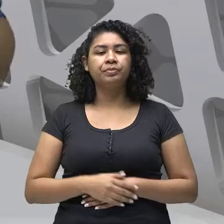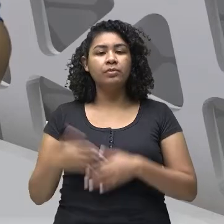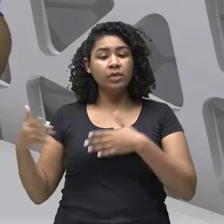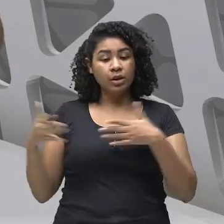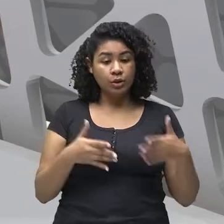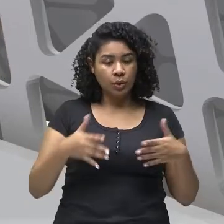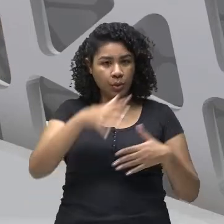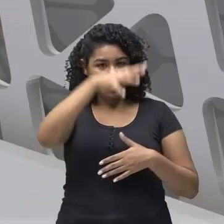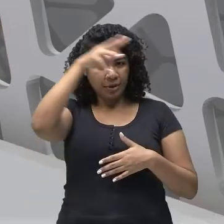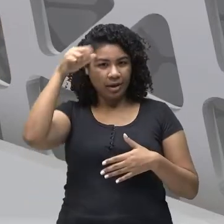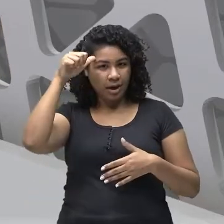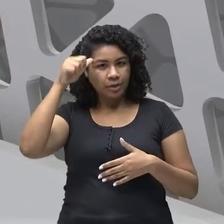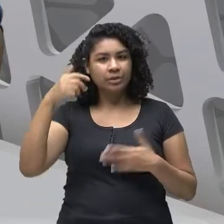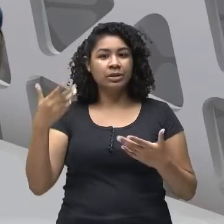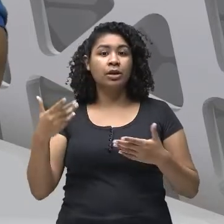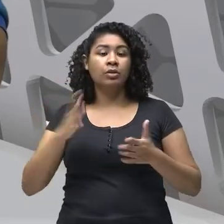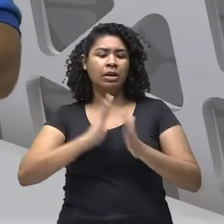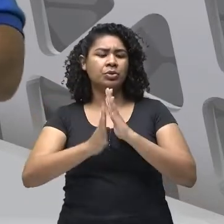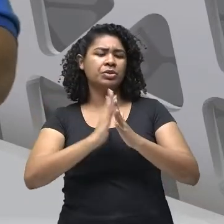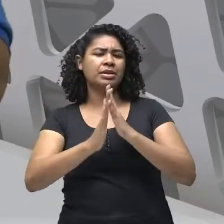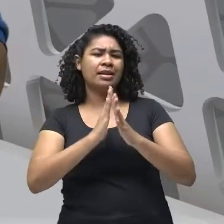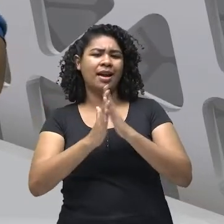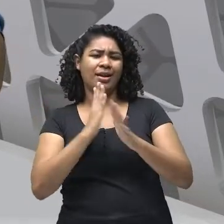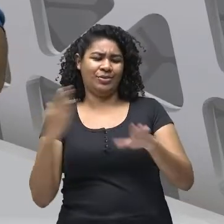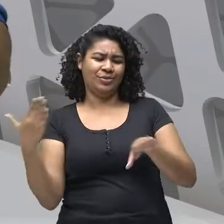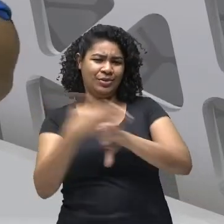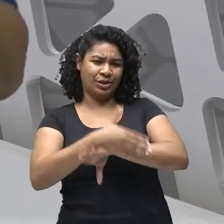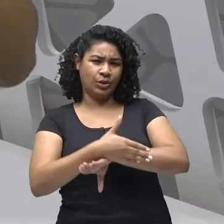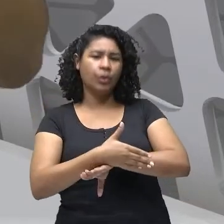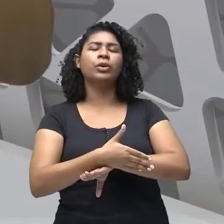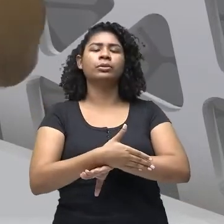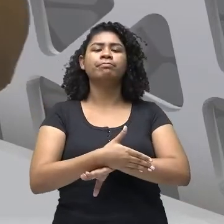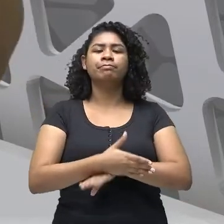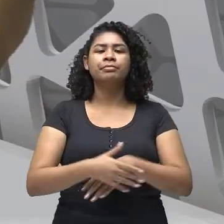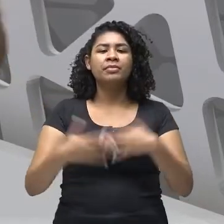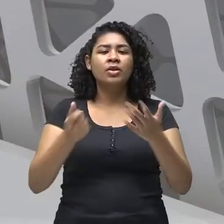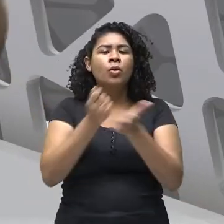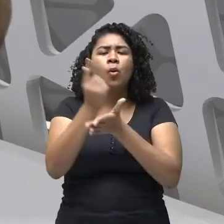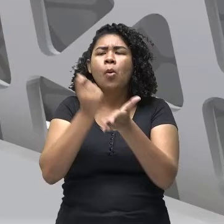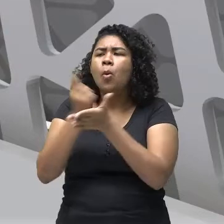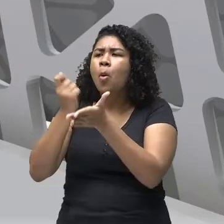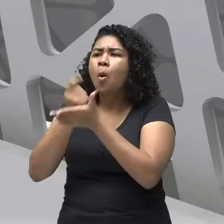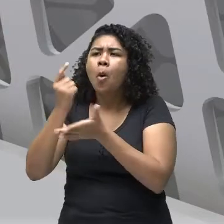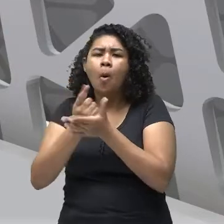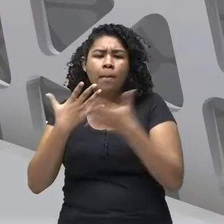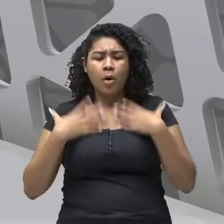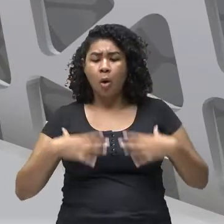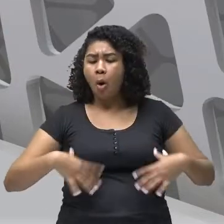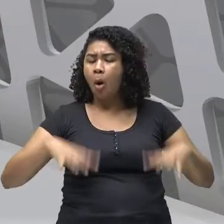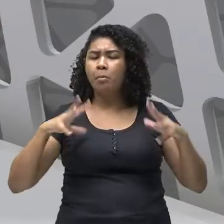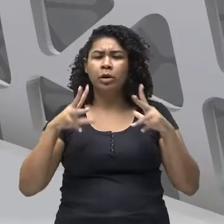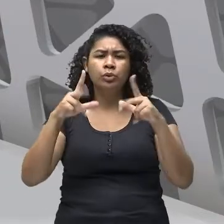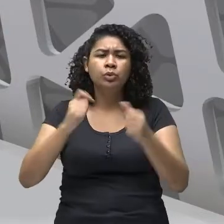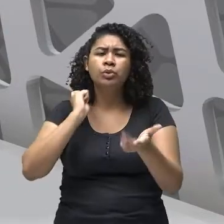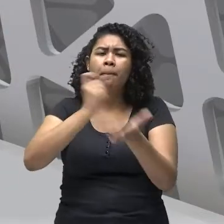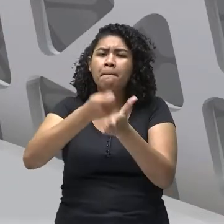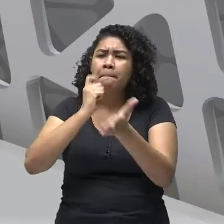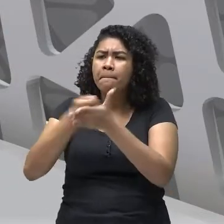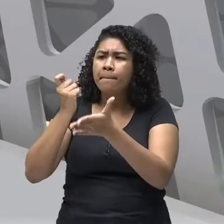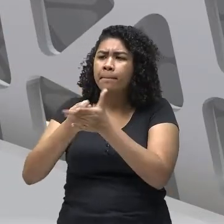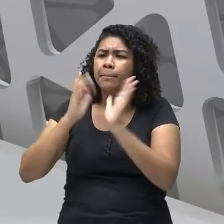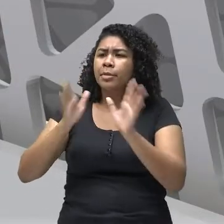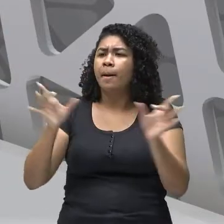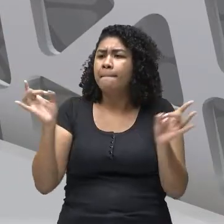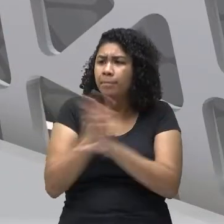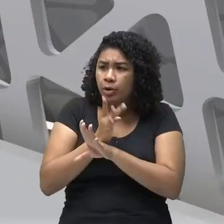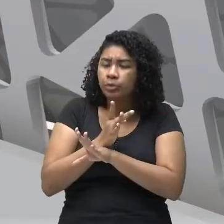centro, lá na área do bate-palma que chama, né? Vai lá, compra toda a sua mercadoria, pagou, mas aí até para